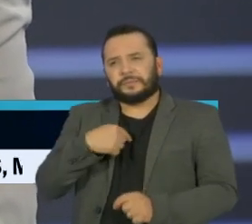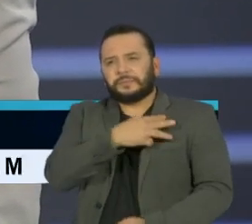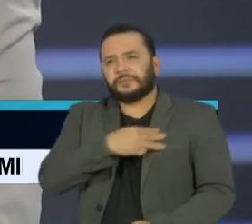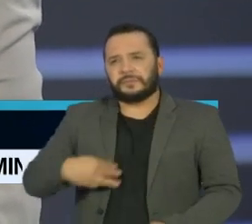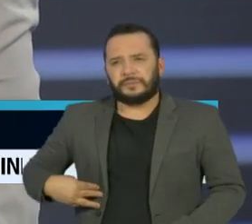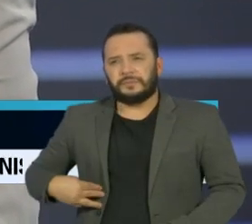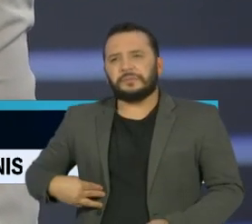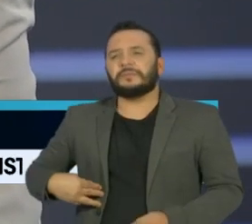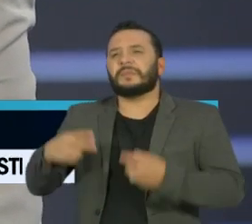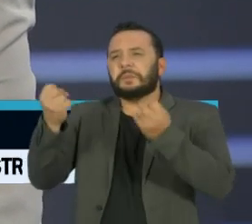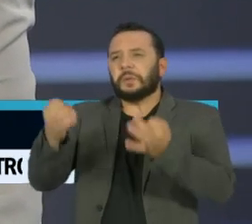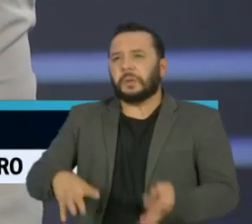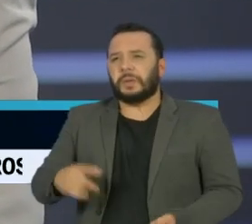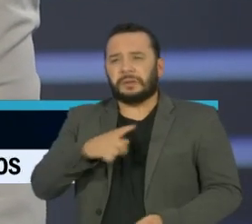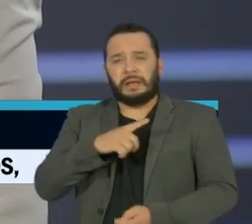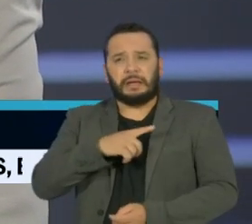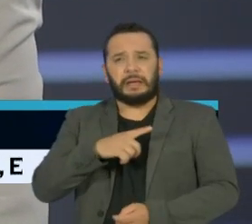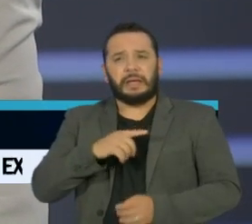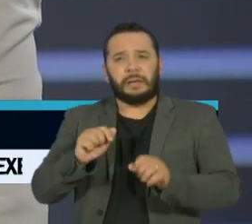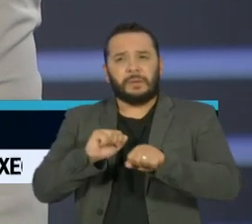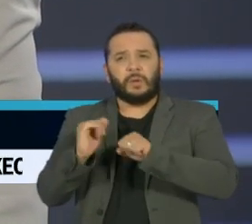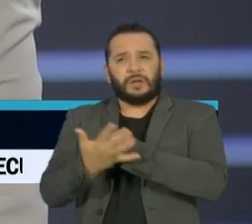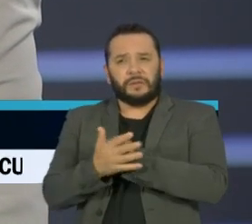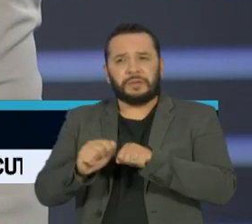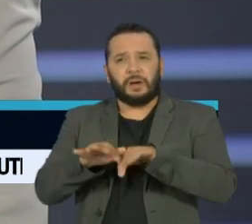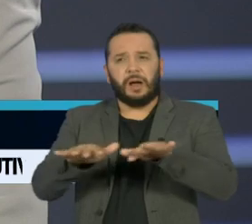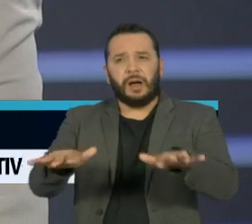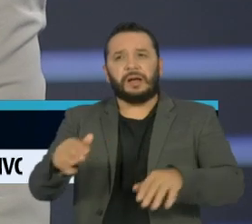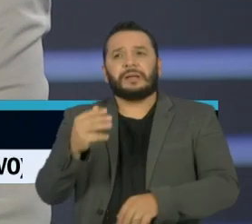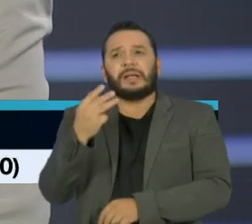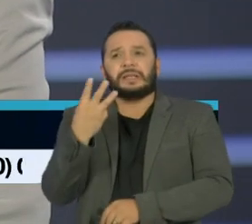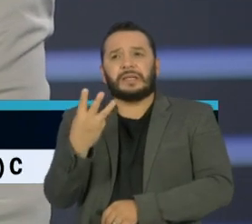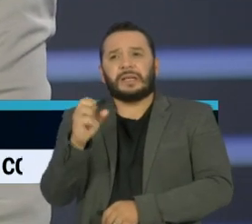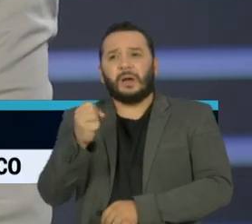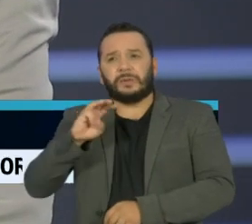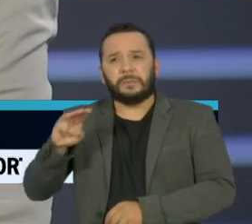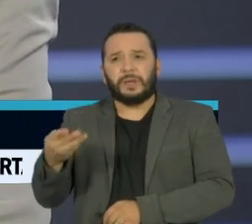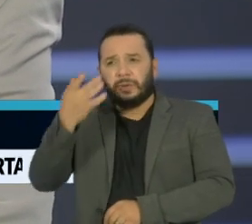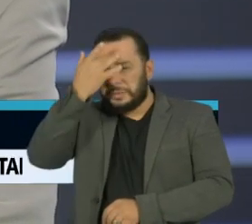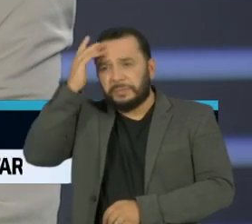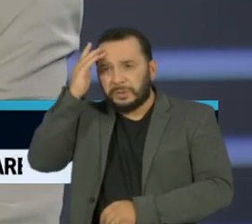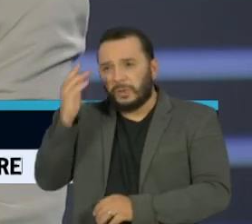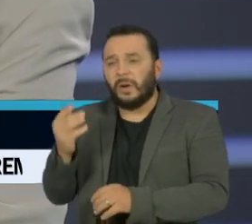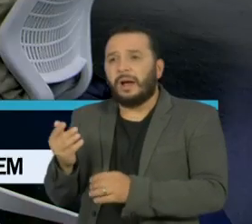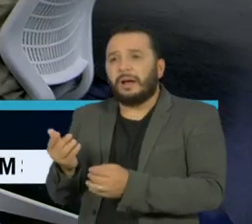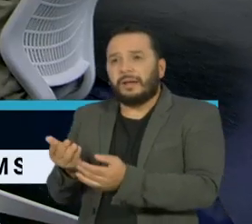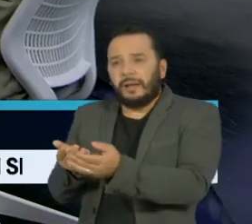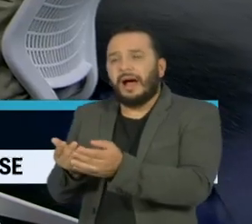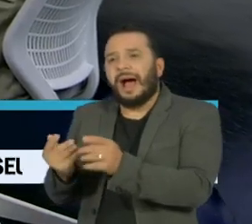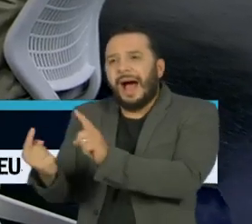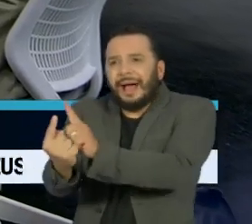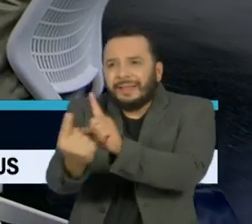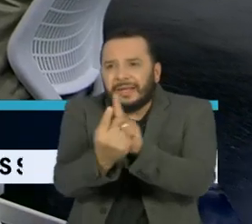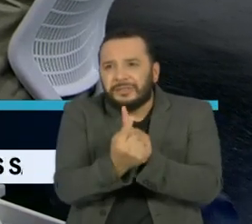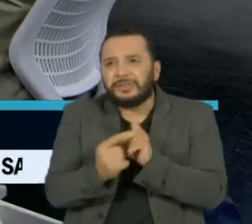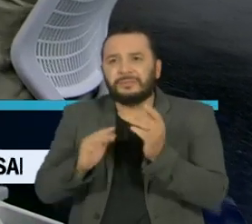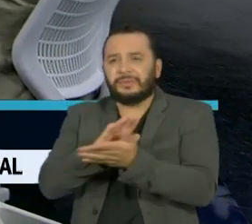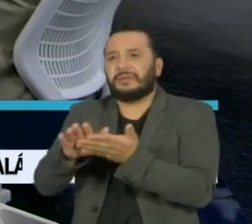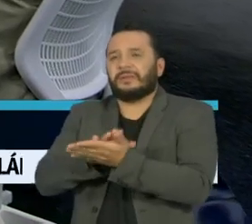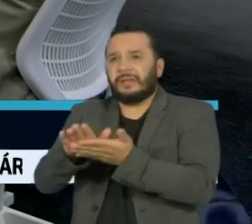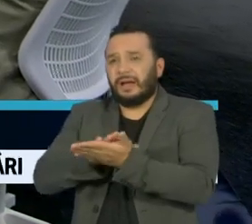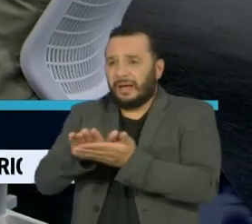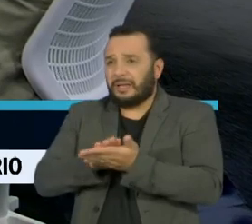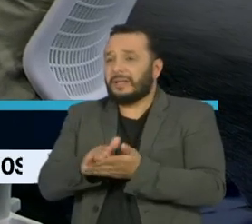na pandemia que existia 38 milhões de pessoas desamparadas. Bom, isso é típico da visão da partir da Faria Lima ou do Leblon, né? Que não vê